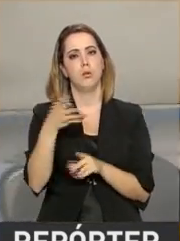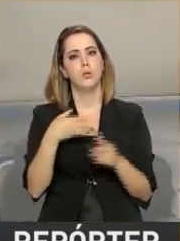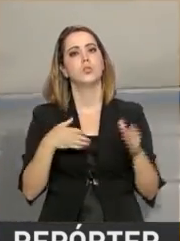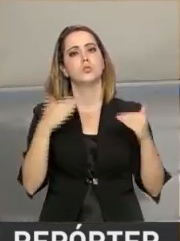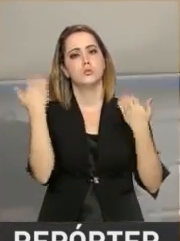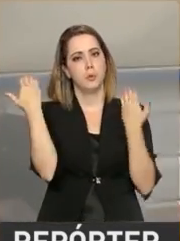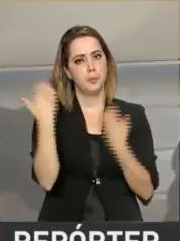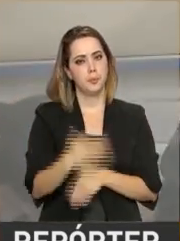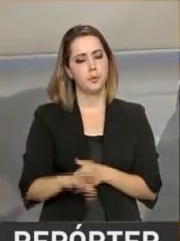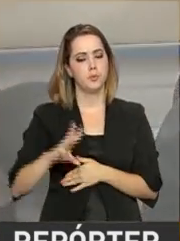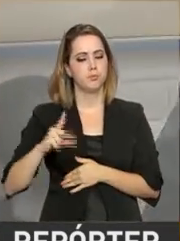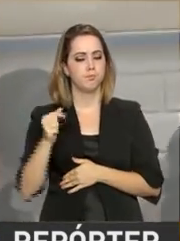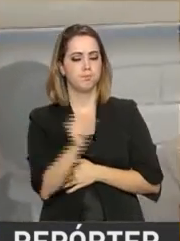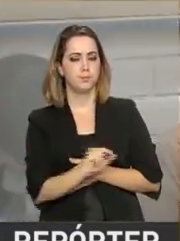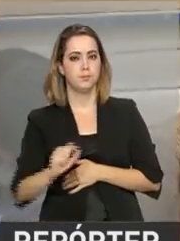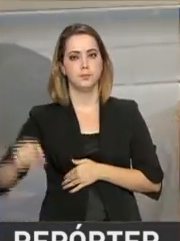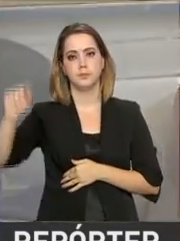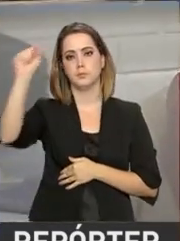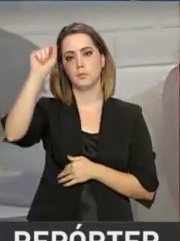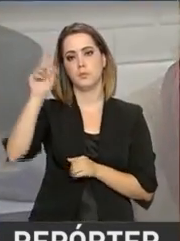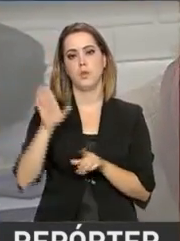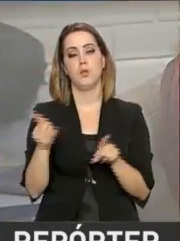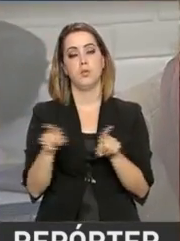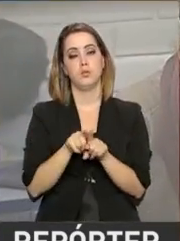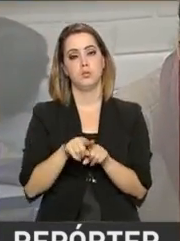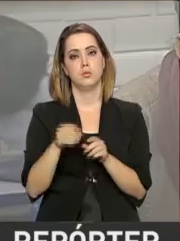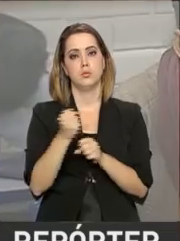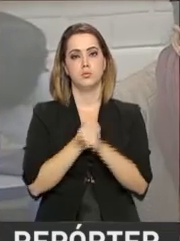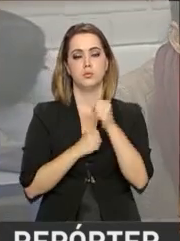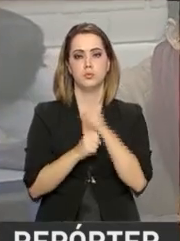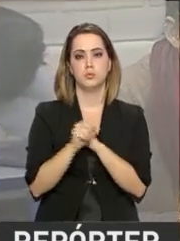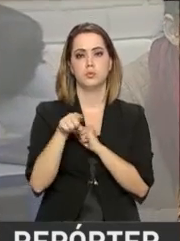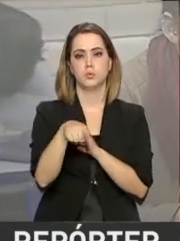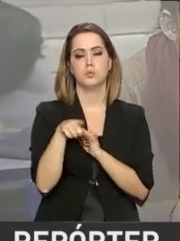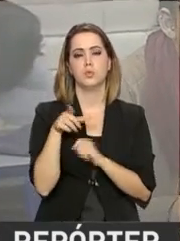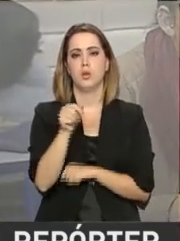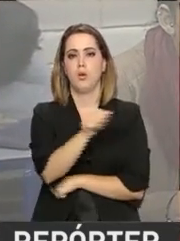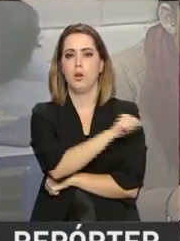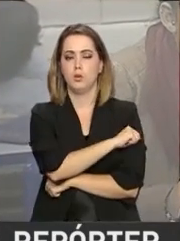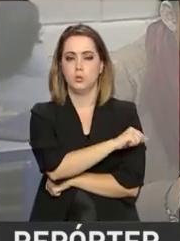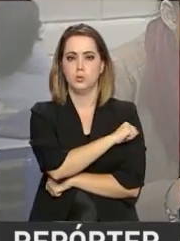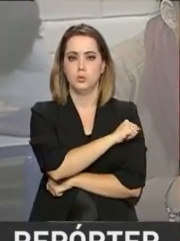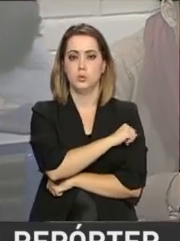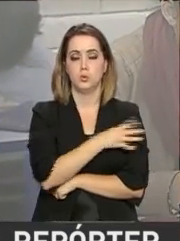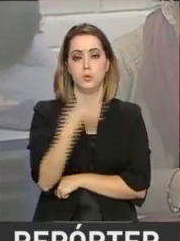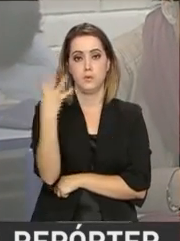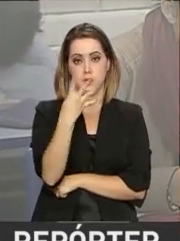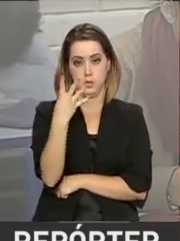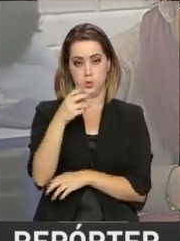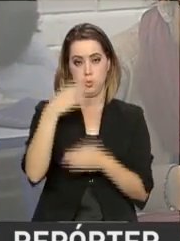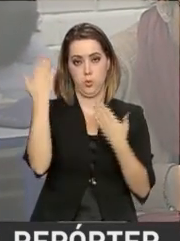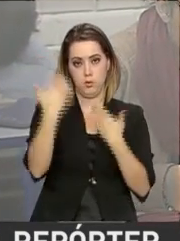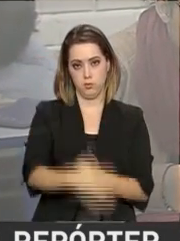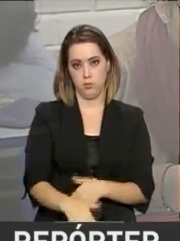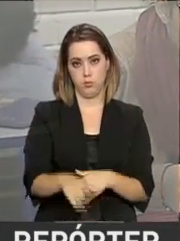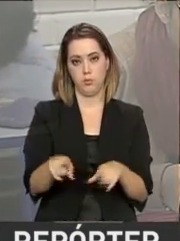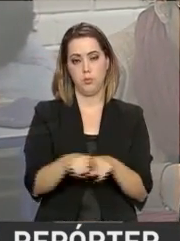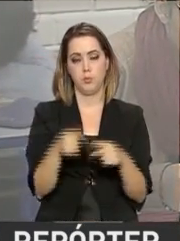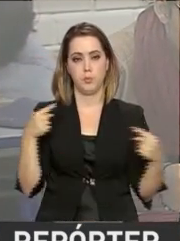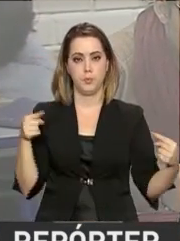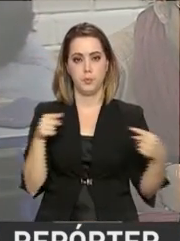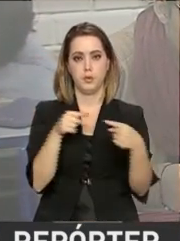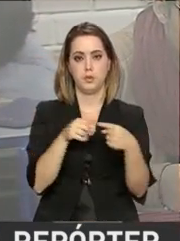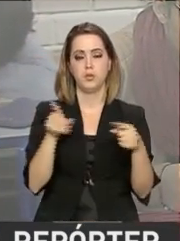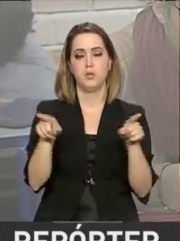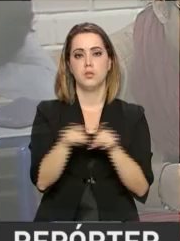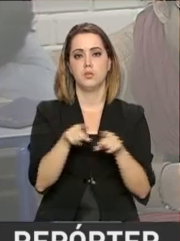o país no ano passado são considerados os estudantes que realizaram as quatro provas objetivas ea